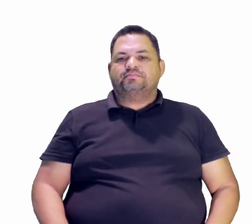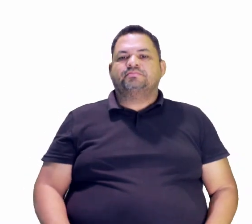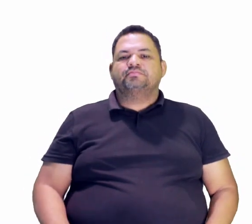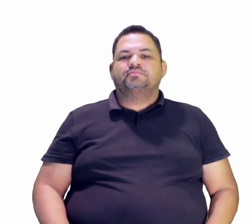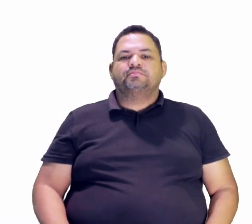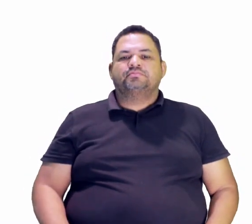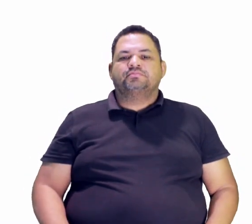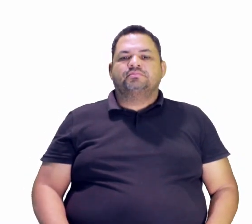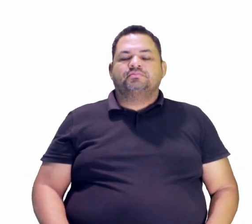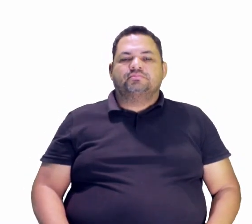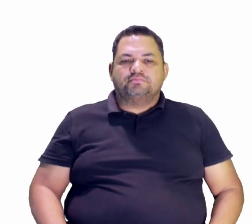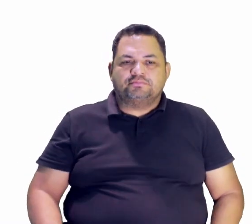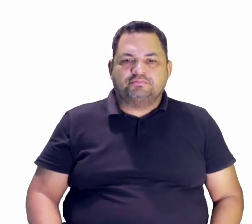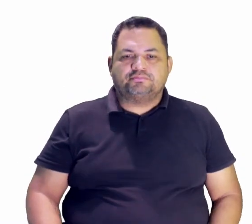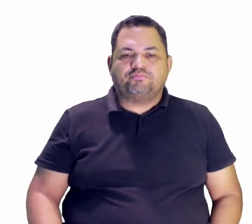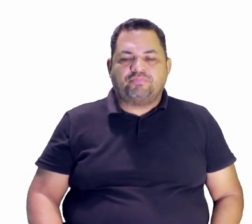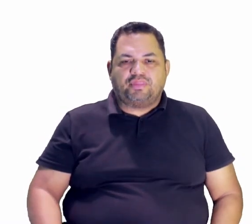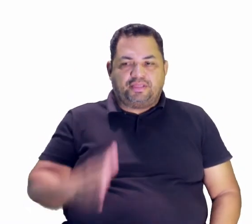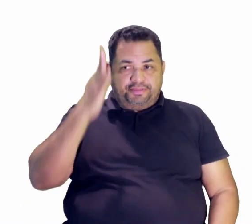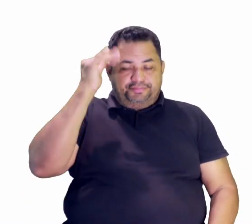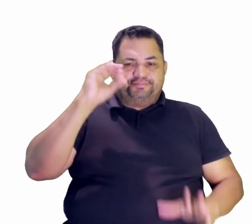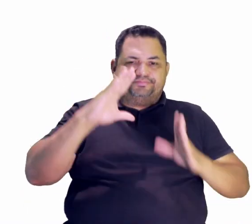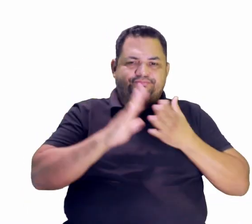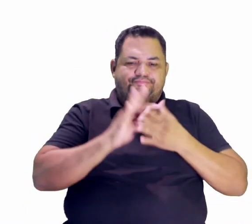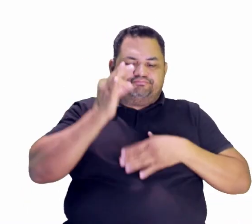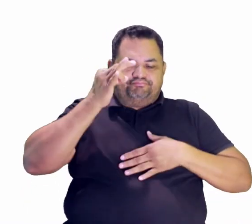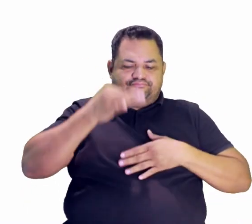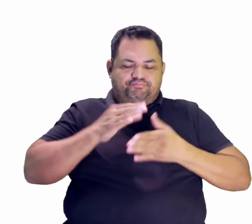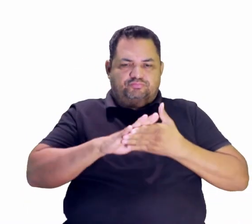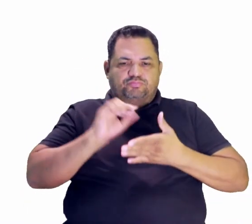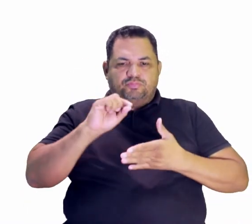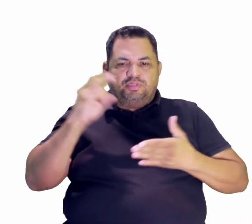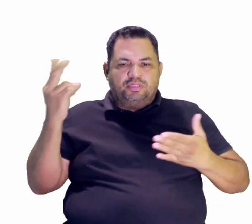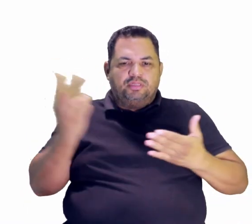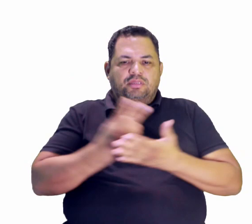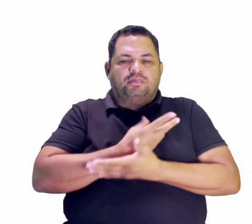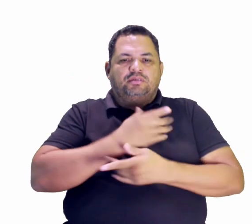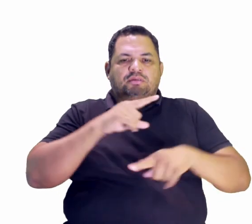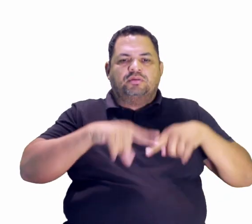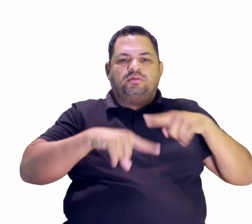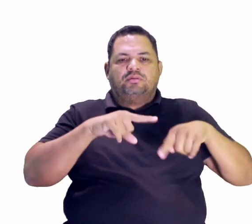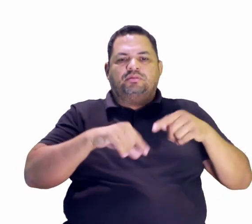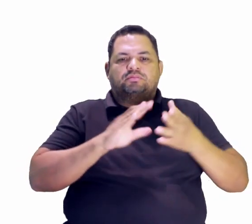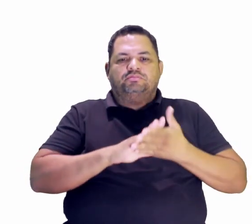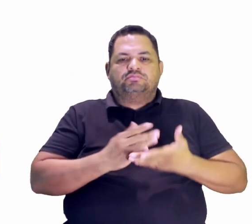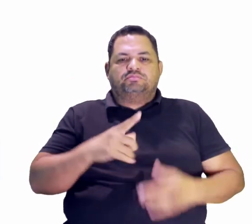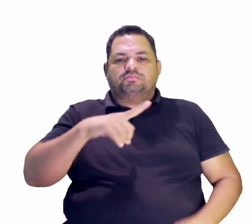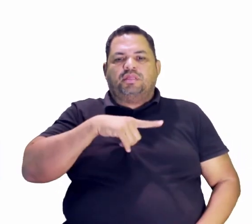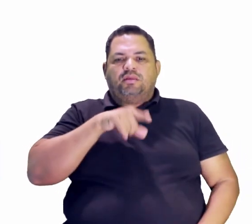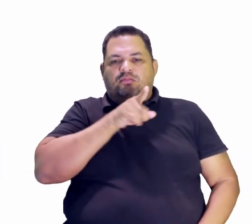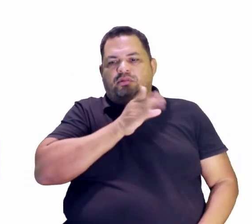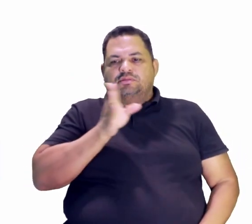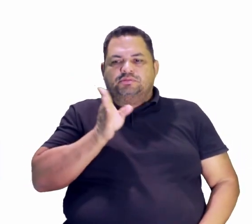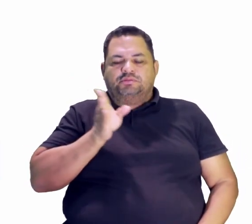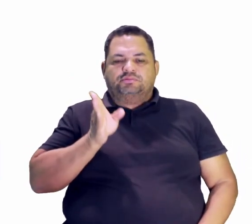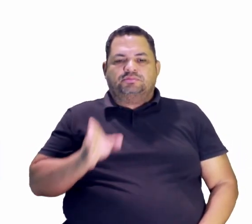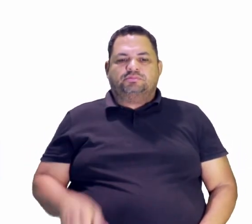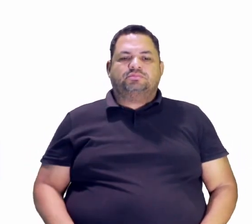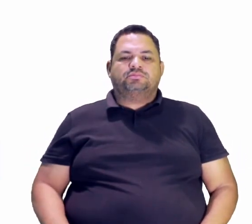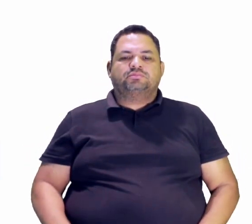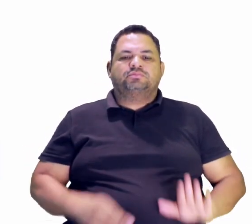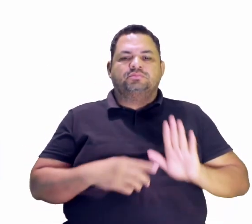esquerda. Então, aí eu estou sabendo direitinho o que está acontecendo com o móvel, apenas colocando uma setinha, tá?